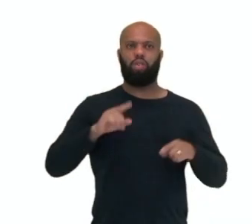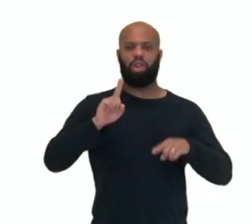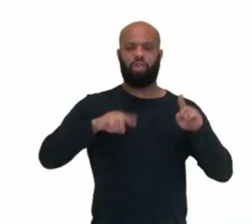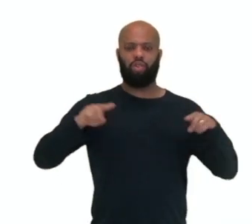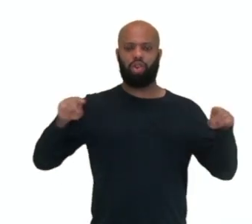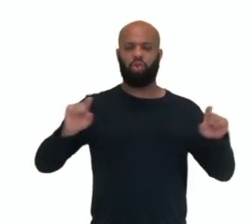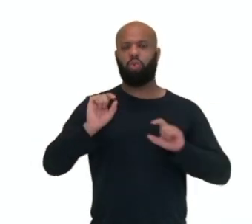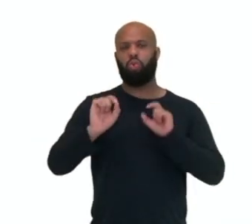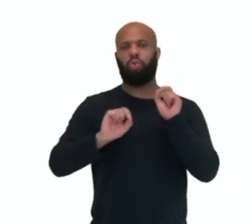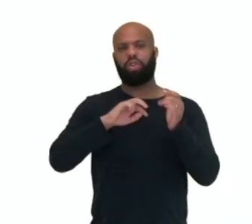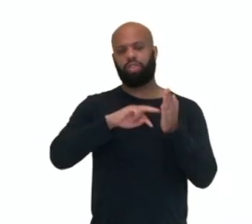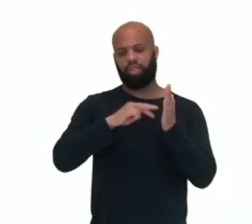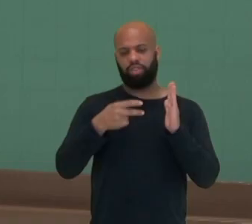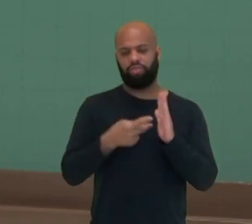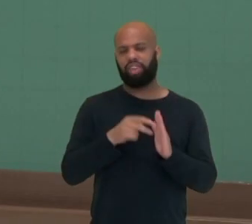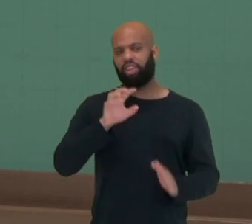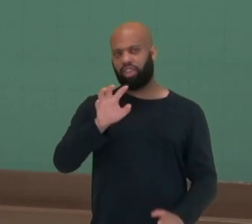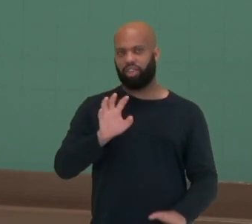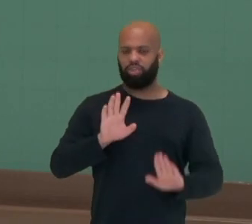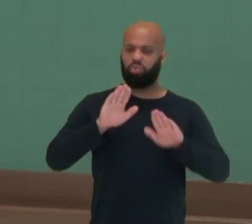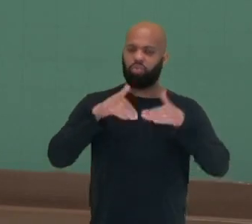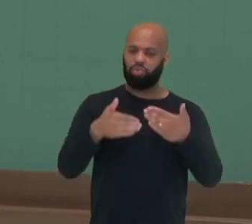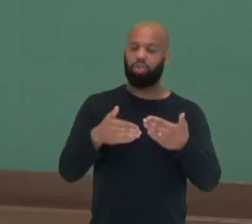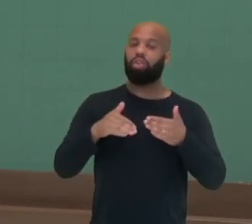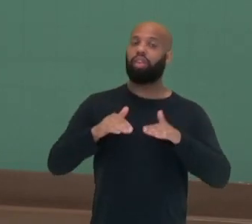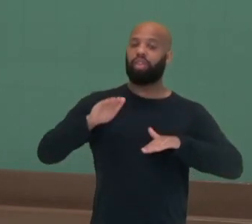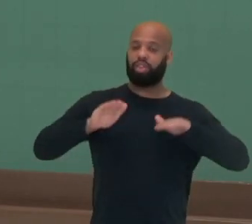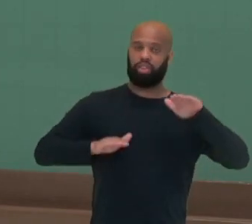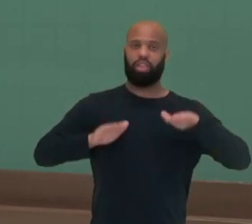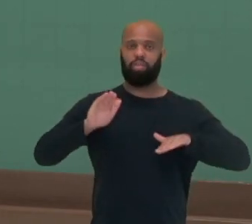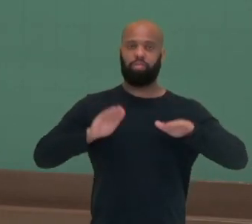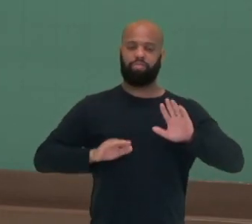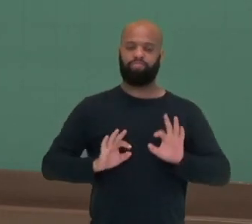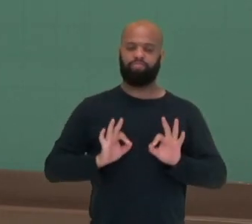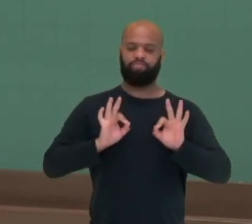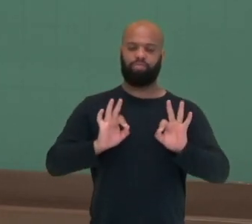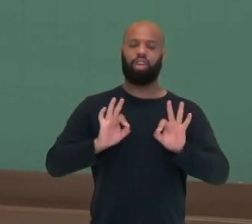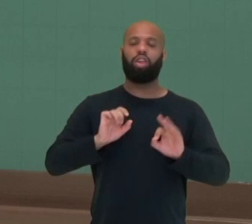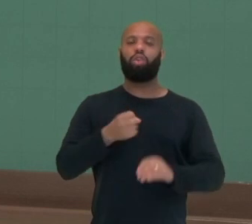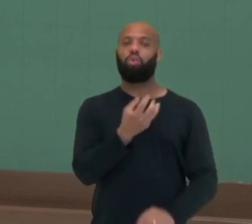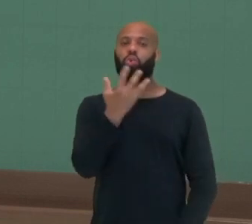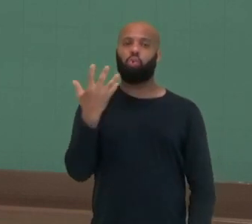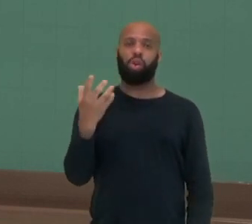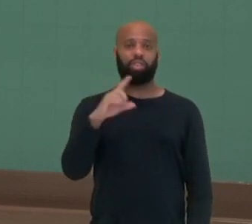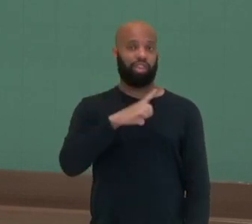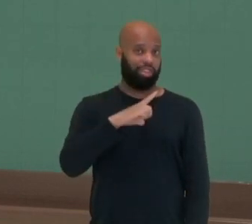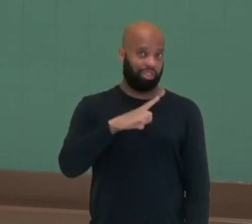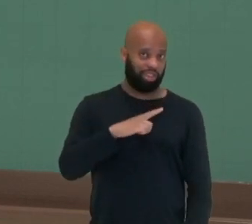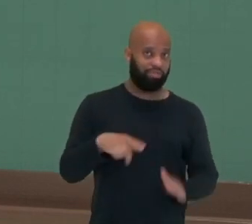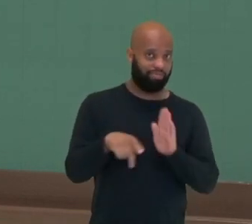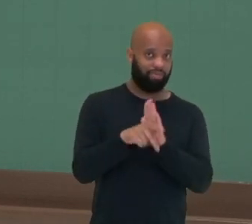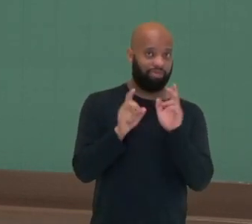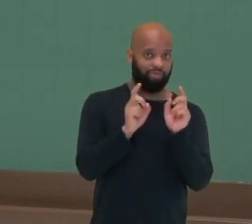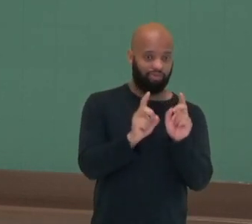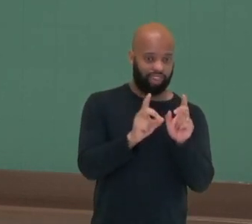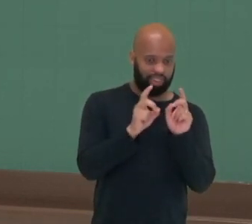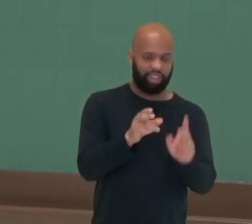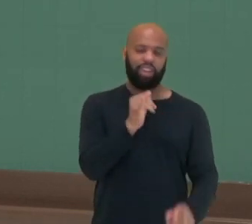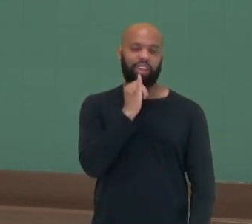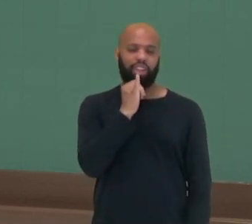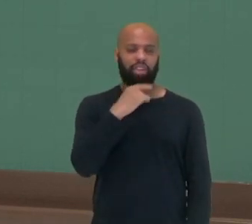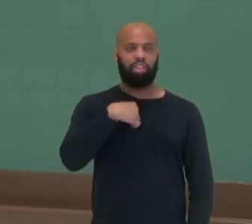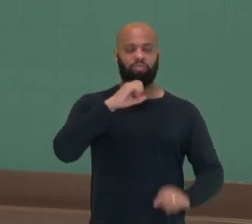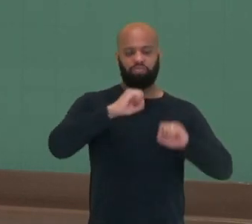variáveis. O que são os custos variáveis? É aquele que depende exatamente de quantas unidades eu vou ter. Se eu vou fabricar, por